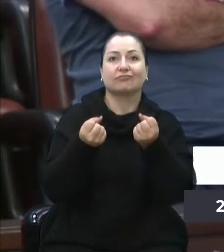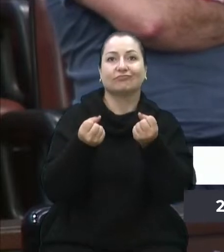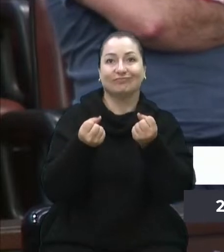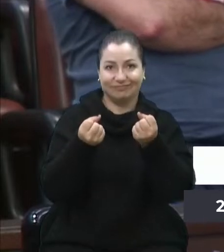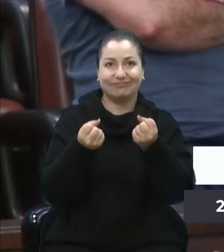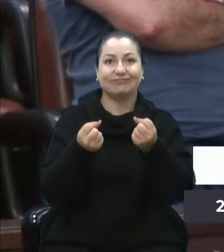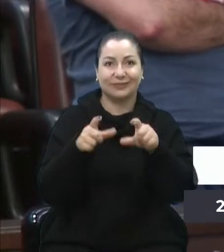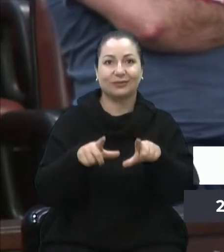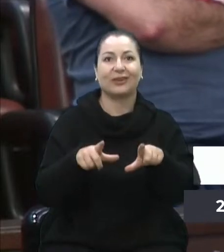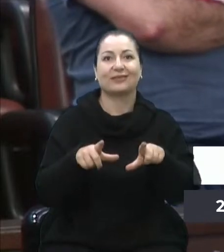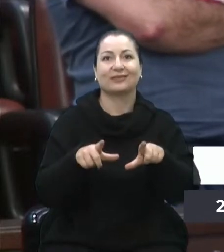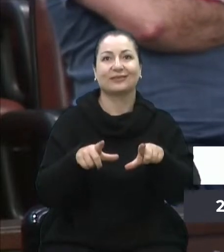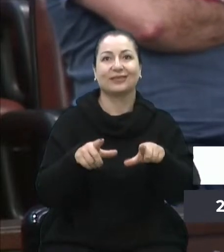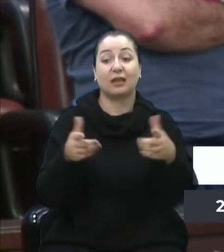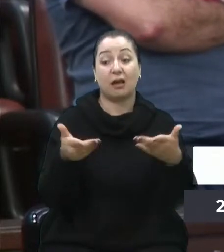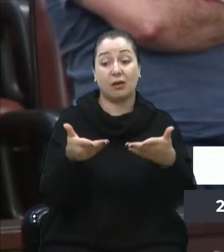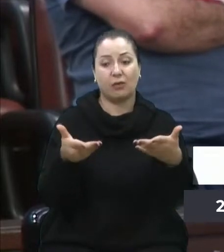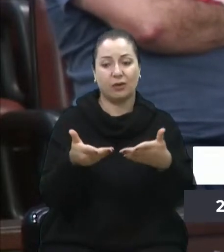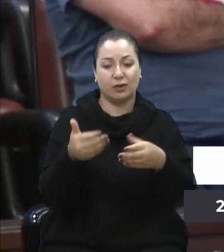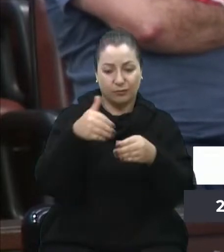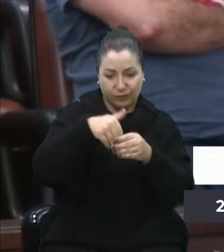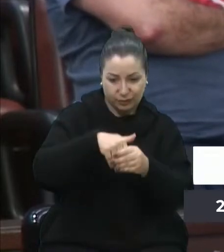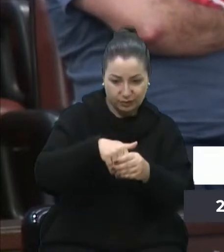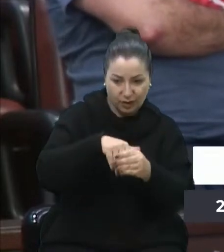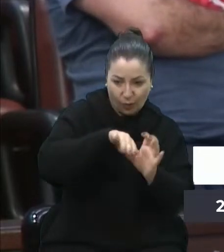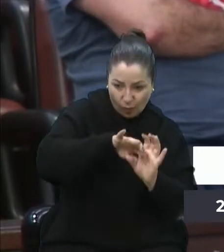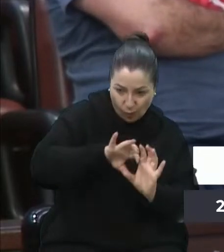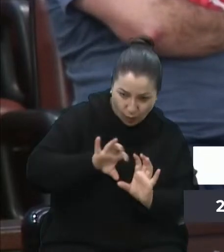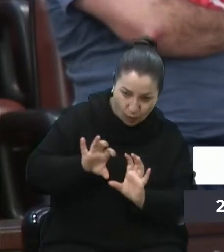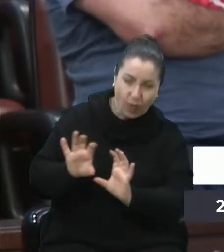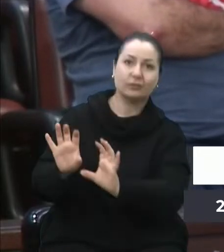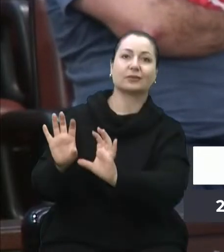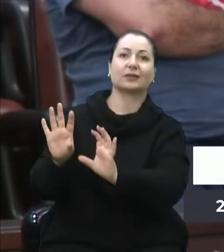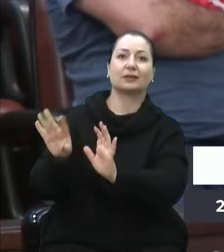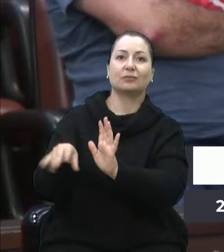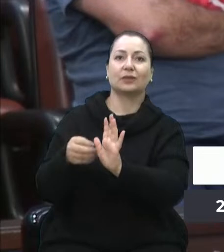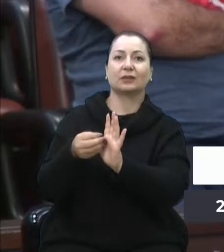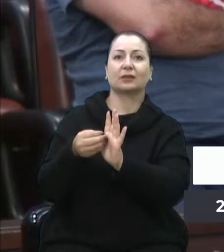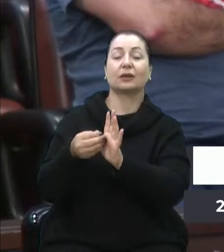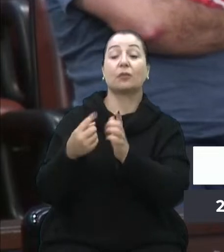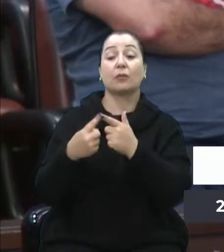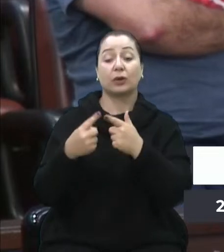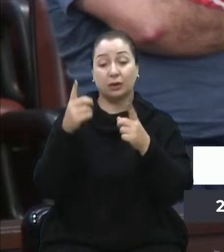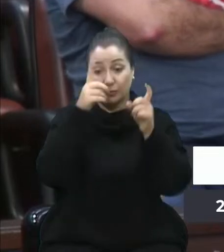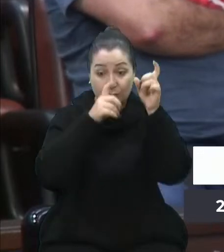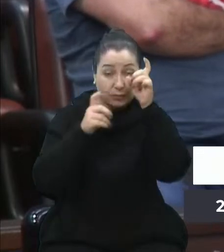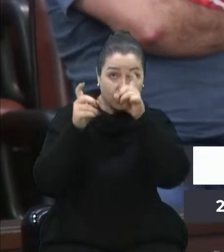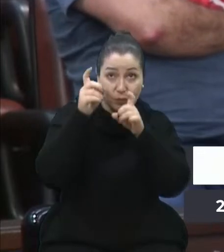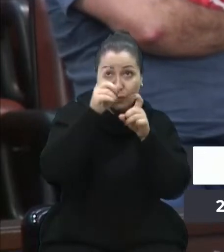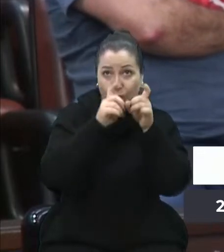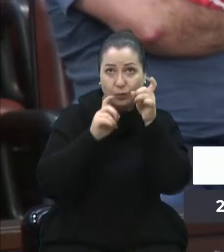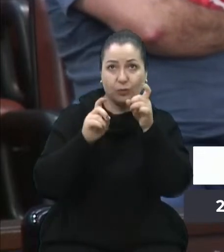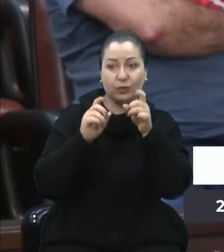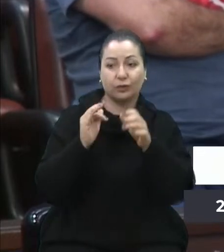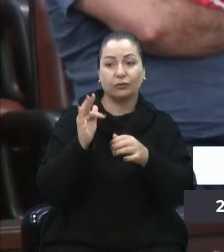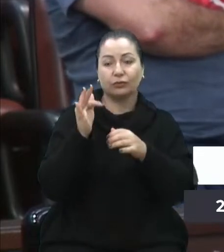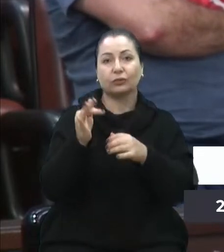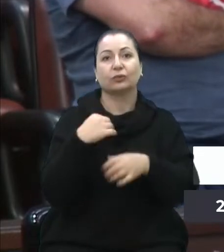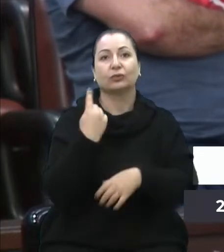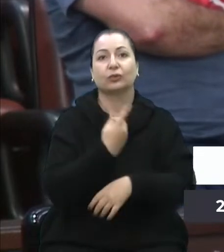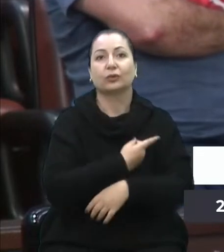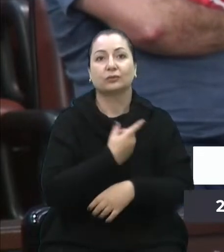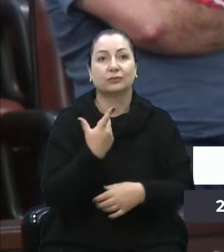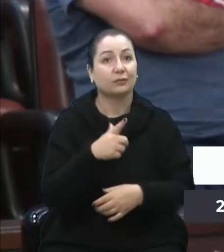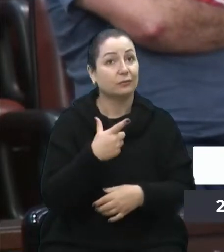Neste momento, eu estarei votando não a esta emenda por a preocupação de daqui a pouco nós não termos